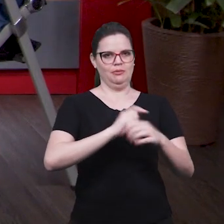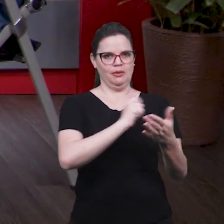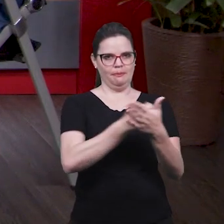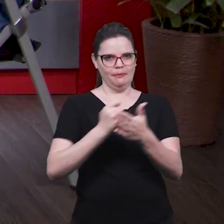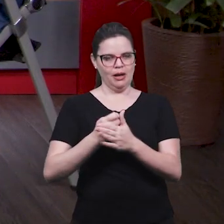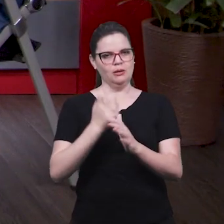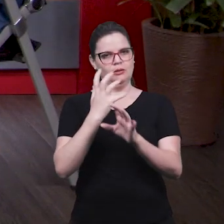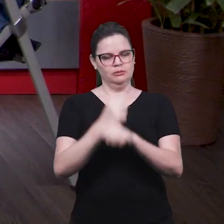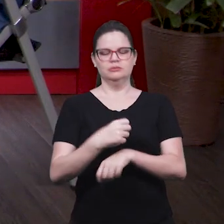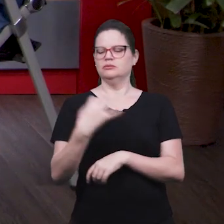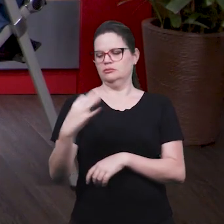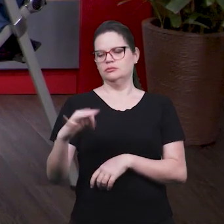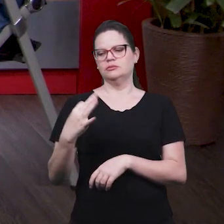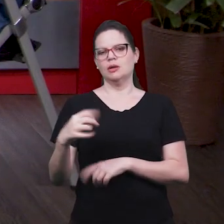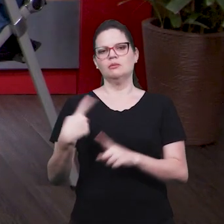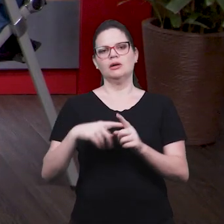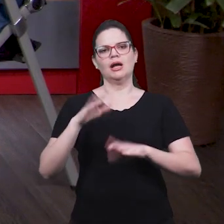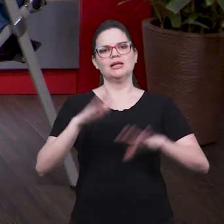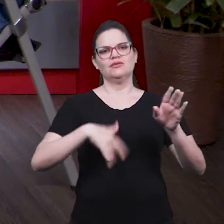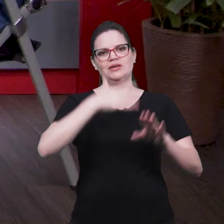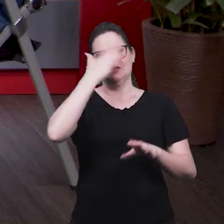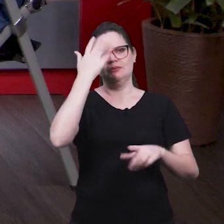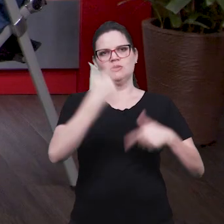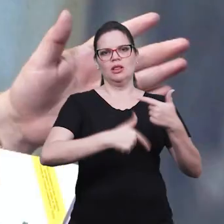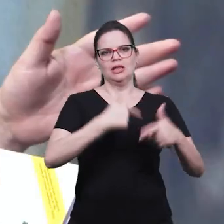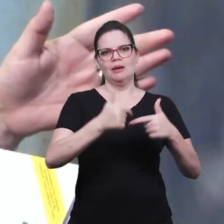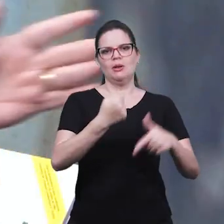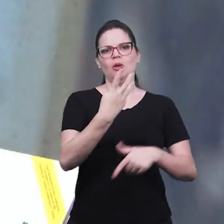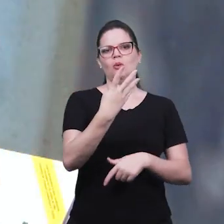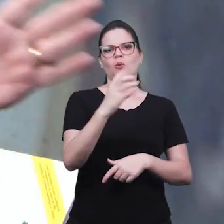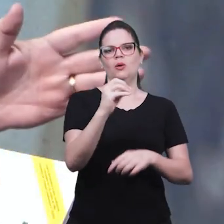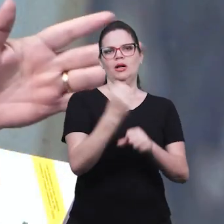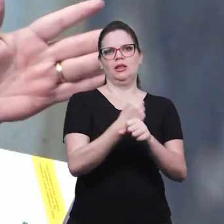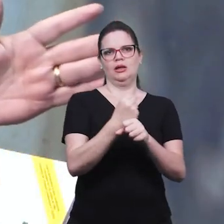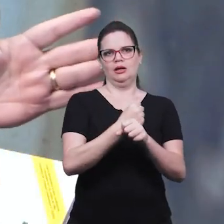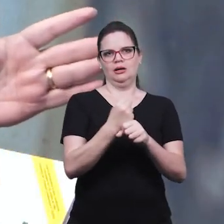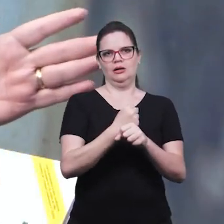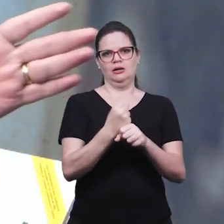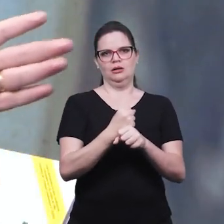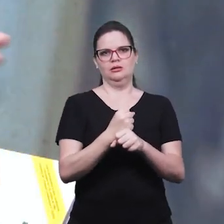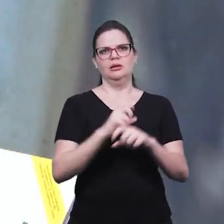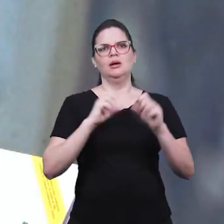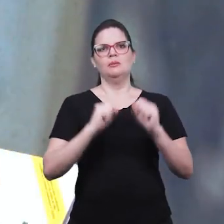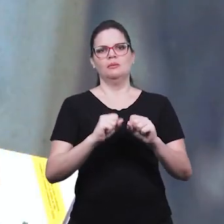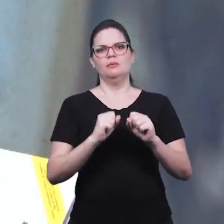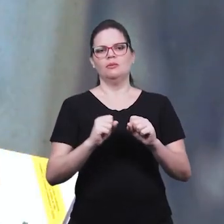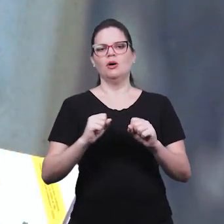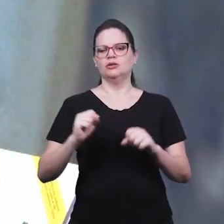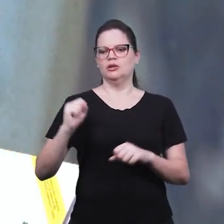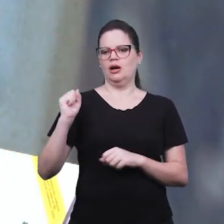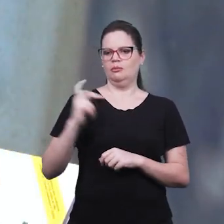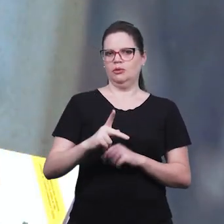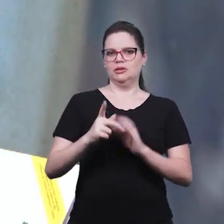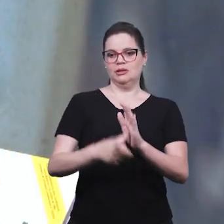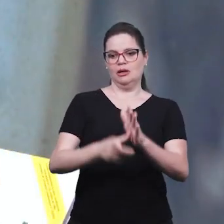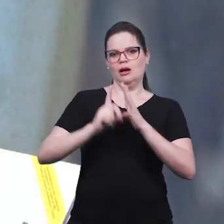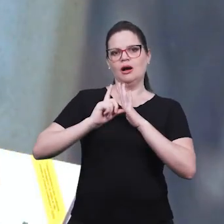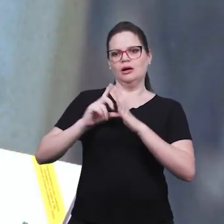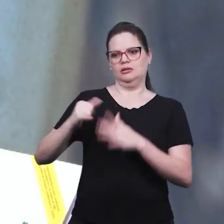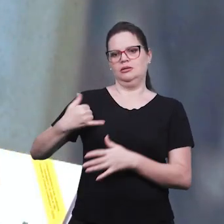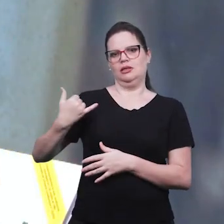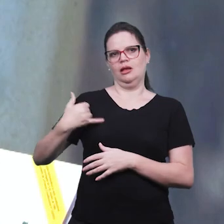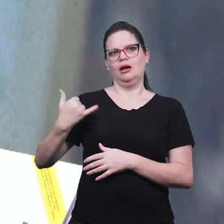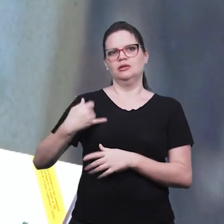tempo de contribuição também, né? Às vezes a pessoa trabalhou um pouco mais, trabalhou 40 anos, Então, ela pode aposentar um